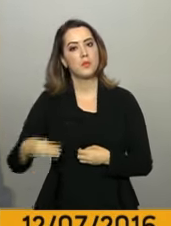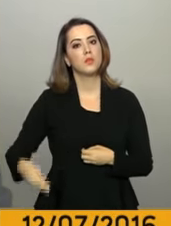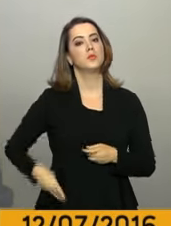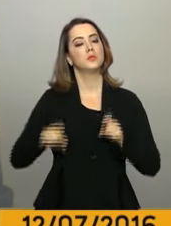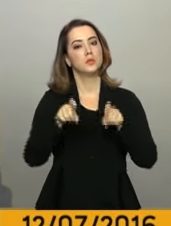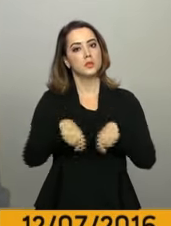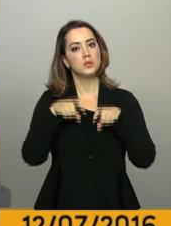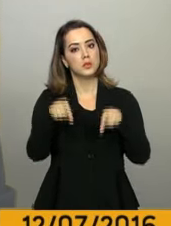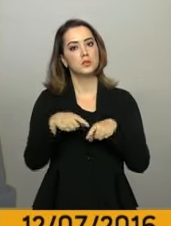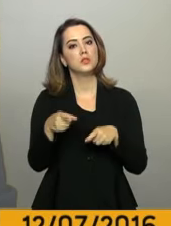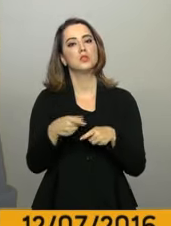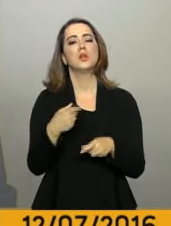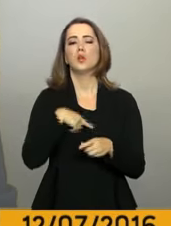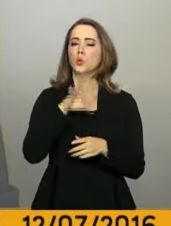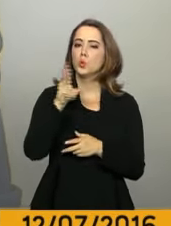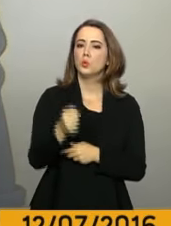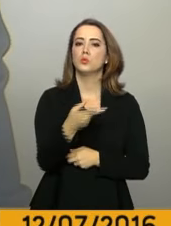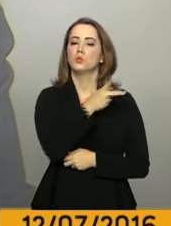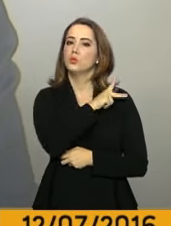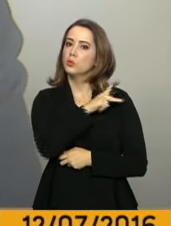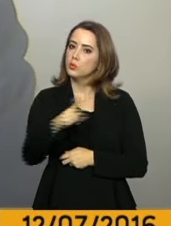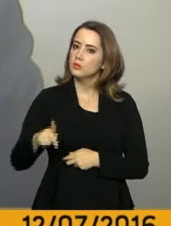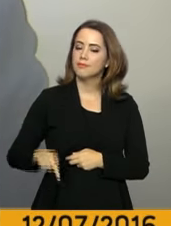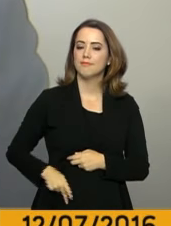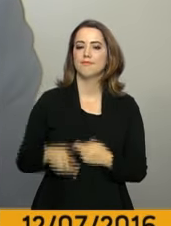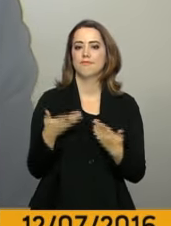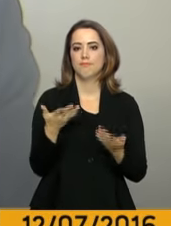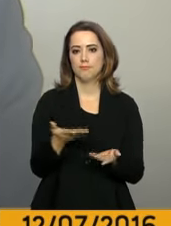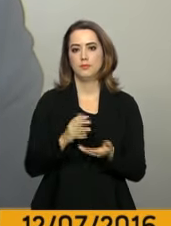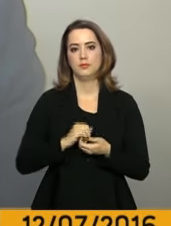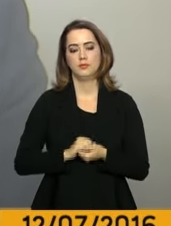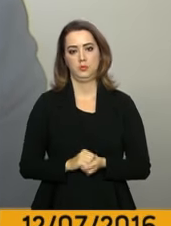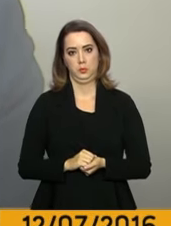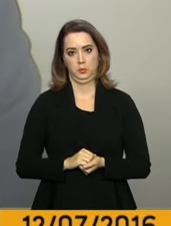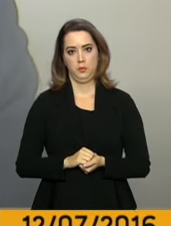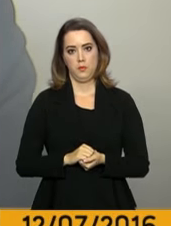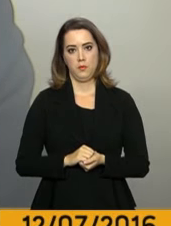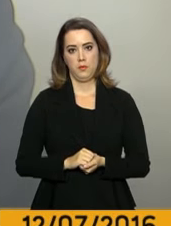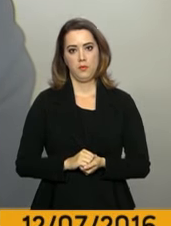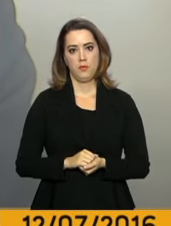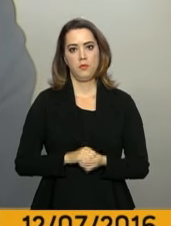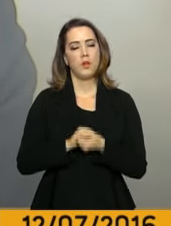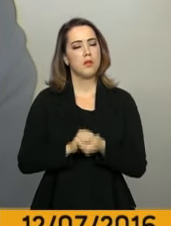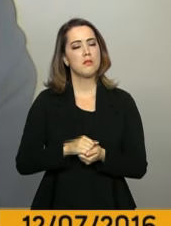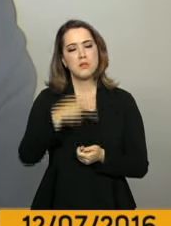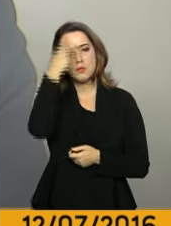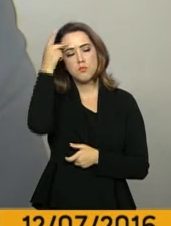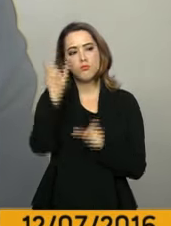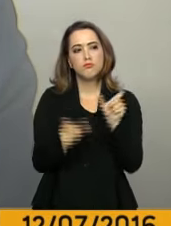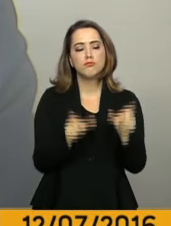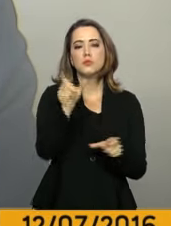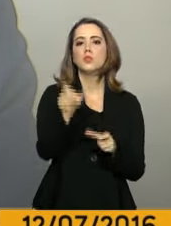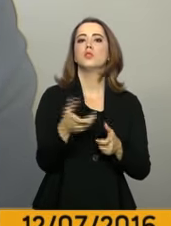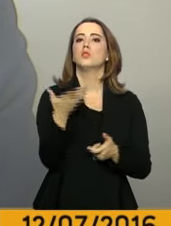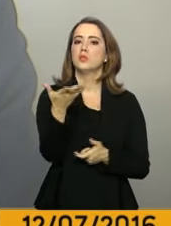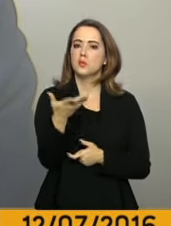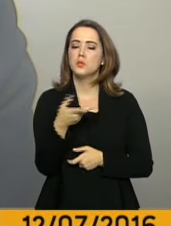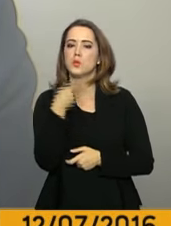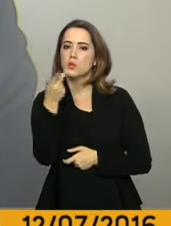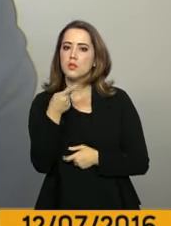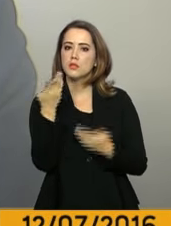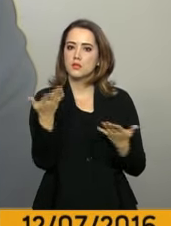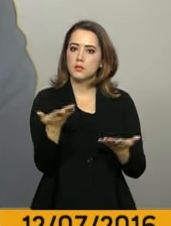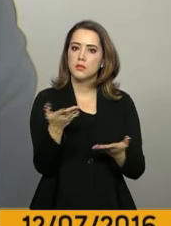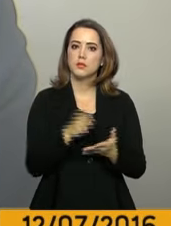Paulo Piau em nome dos prefeitos eh a a os que se manifestaram né Senadora Ana Amélia